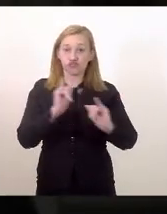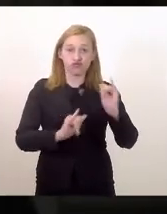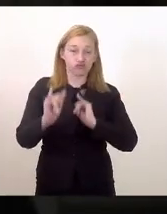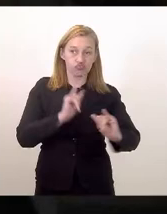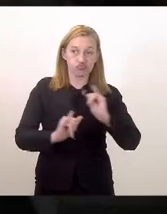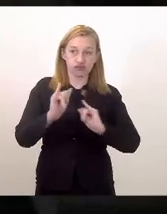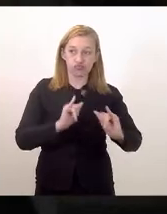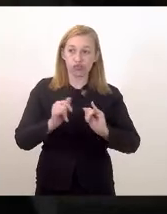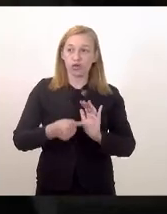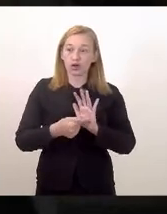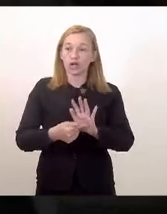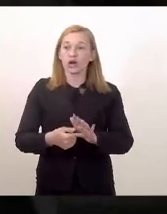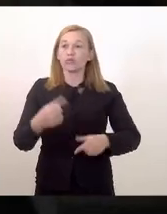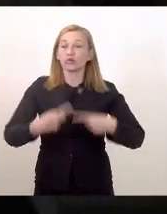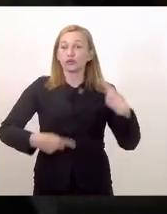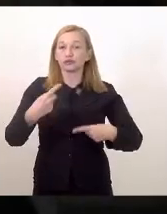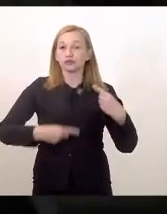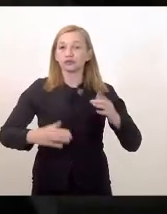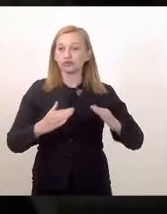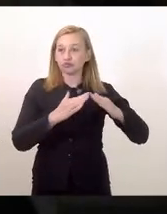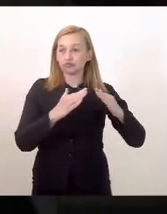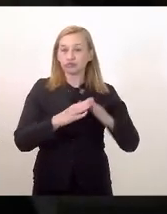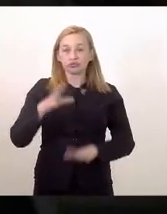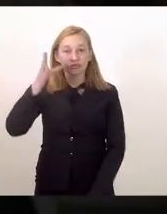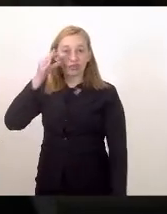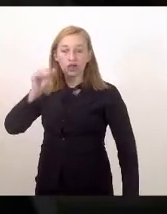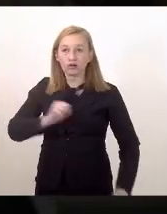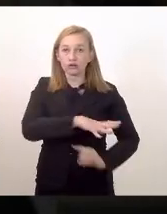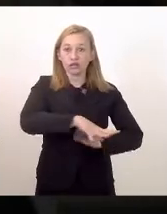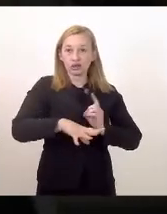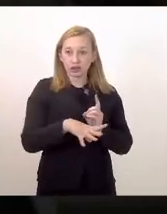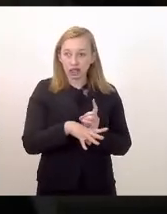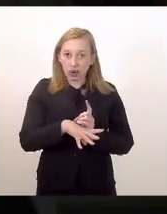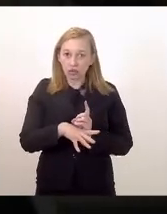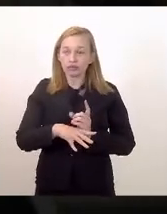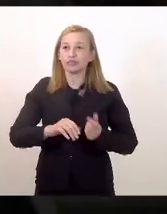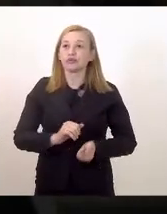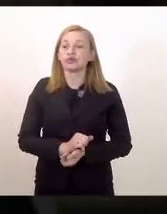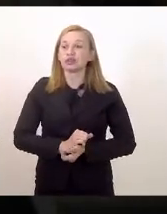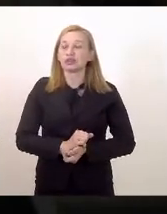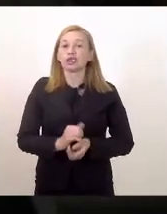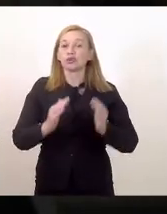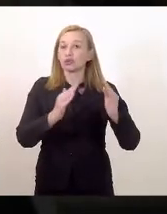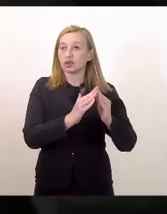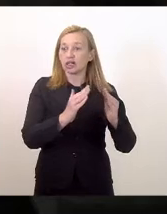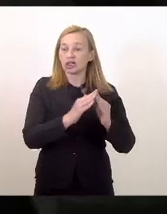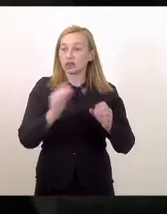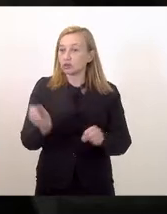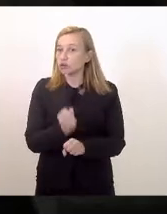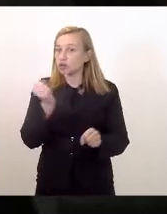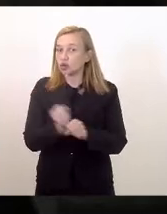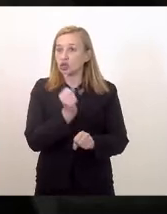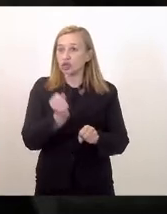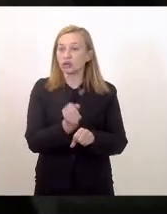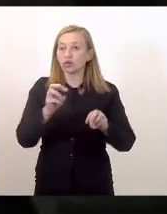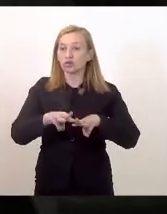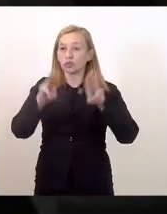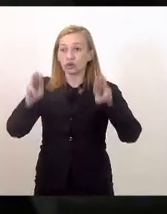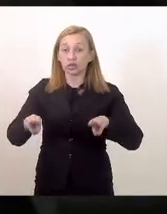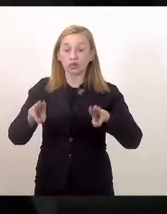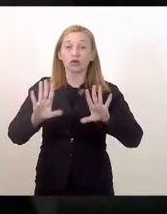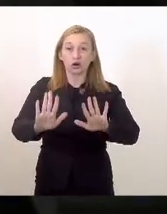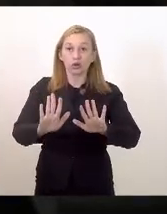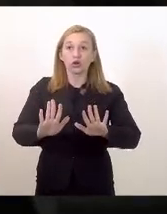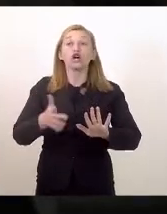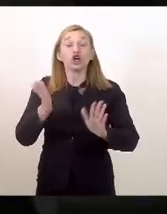fundamentar a política de habitação de interesse social, o incremento, o fomento às habitações construídas sob o modelo autogestionário, e